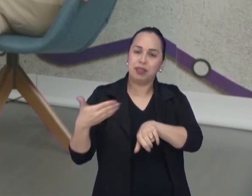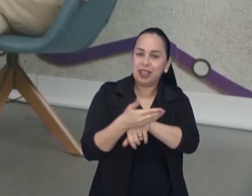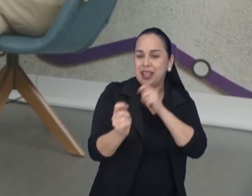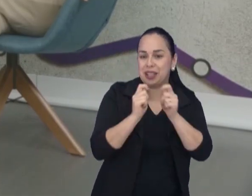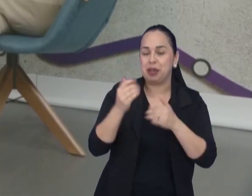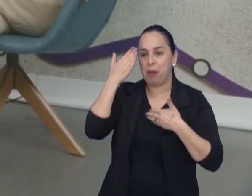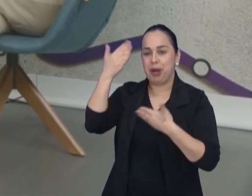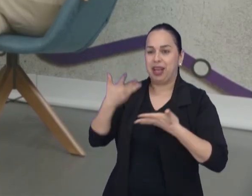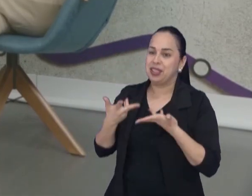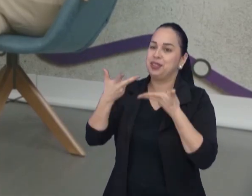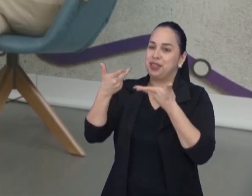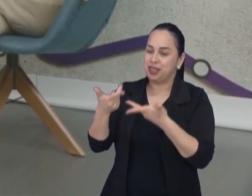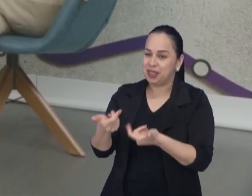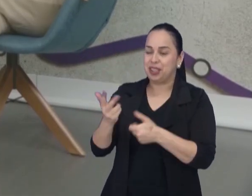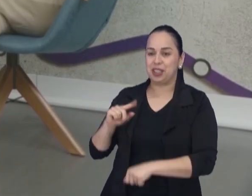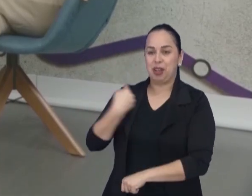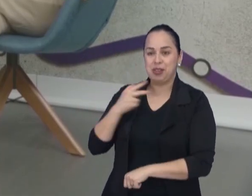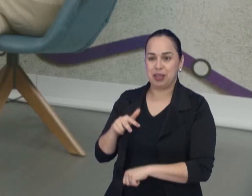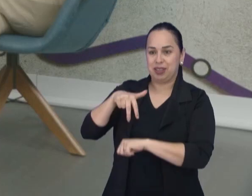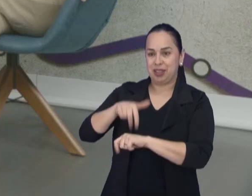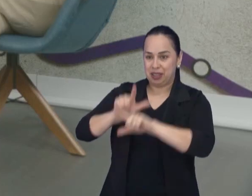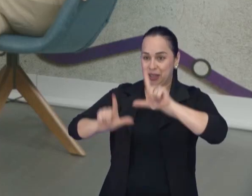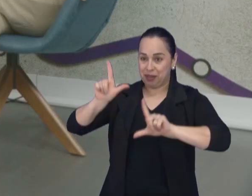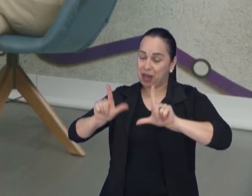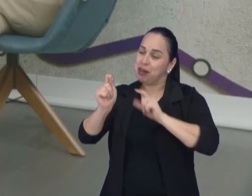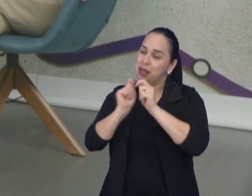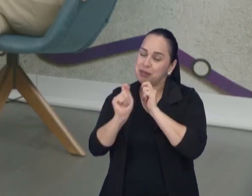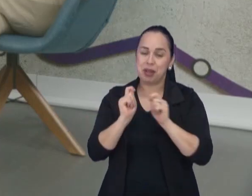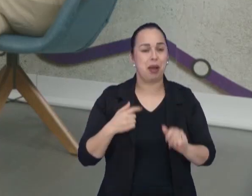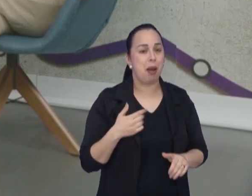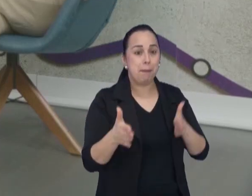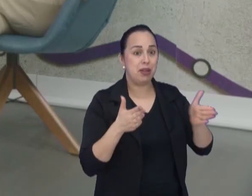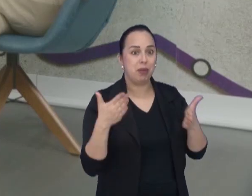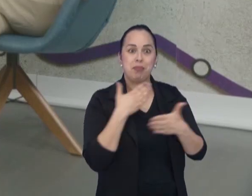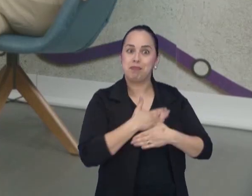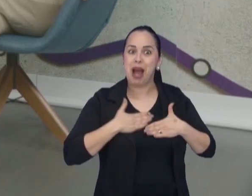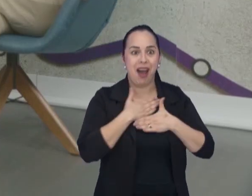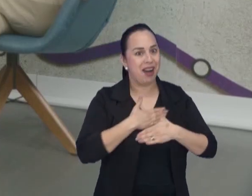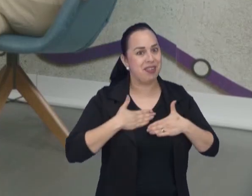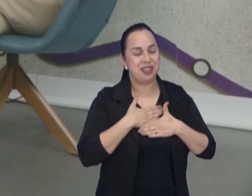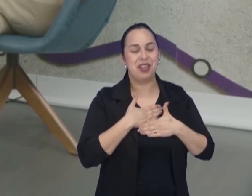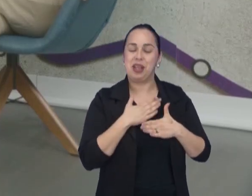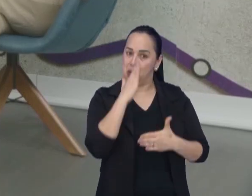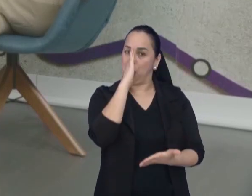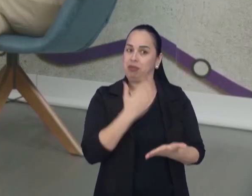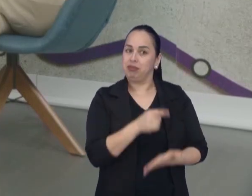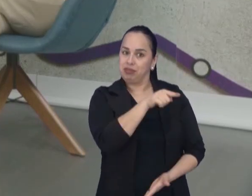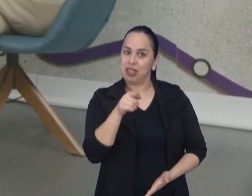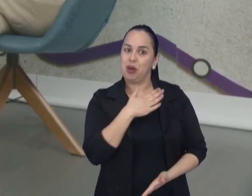Fernando? Obrigado por nos convidar, por estar aqui mais uma vez na TV Câmara. Numa época tão gostosa, né? Acredito que você goste bastante, muito. Já